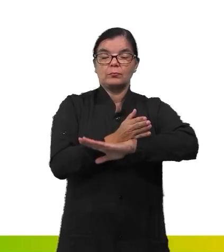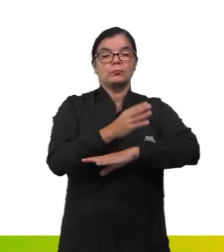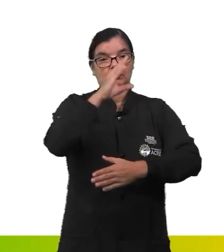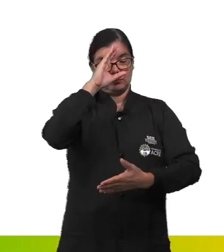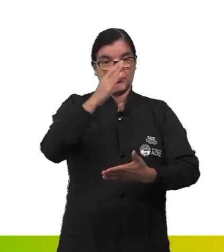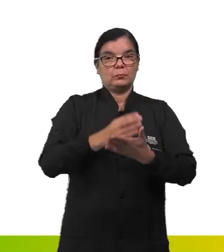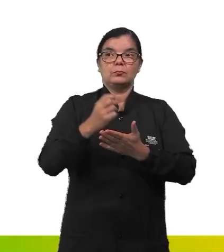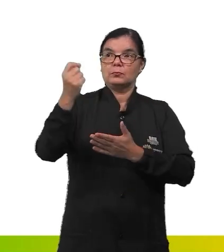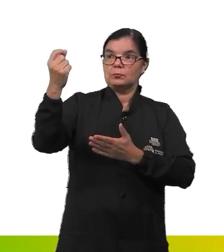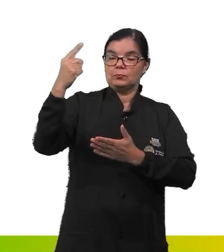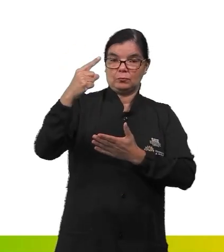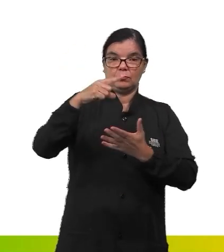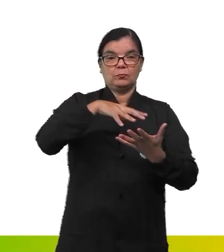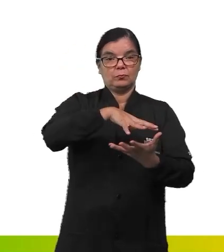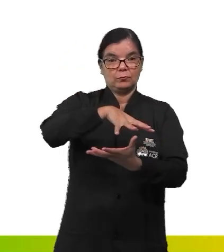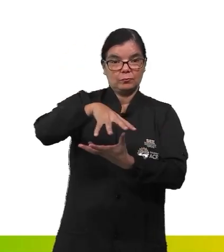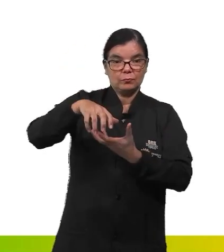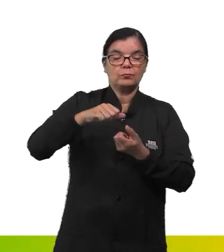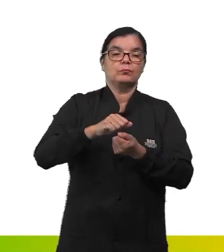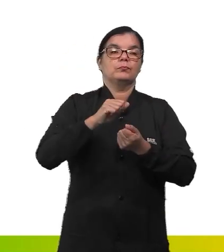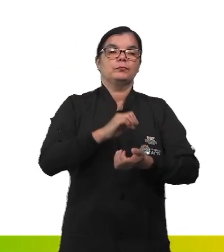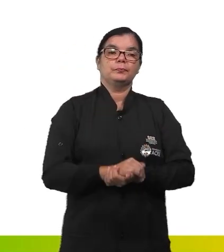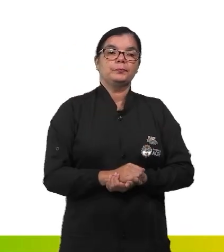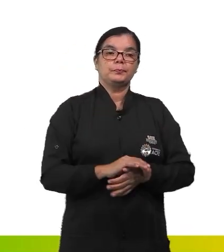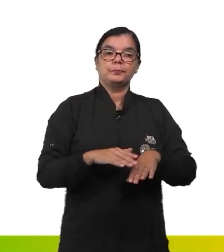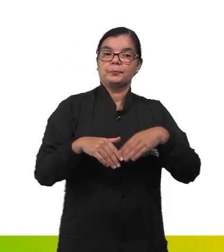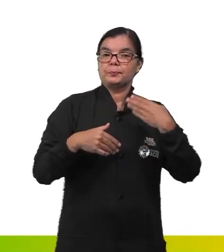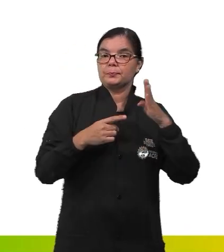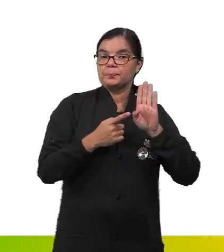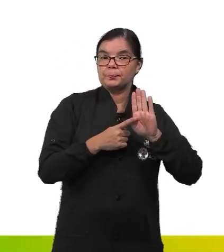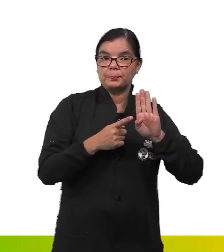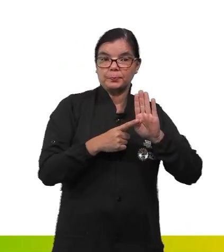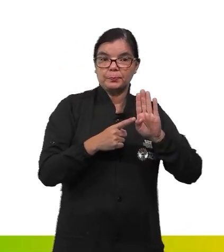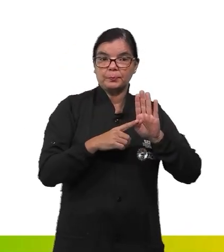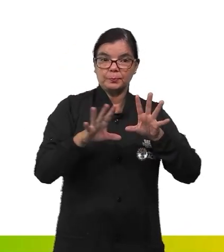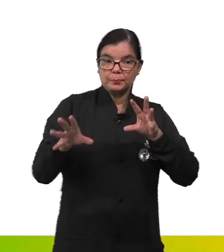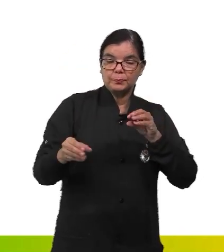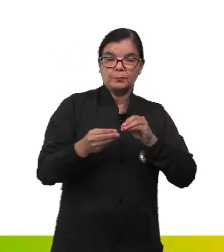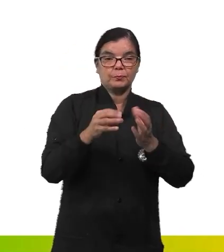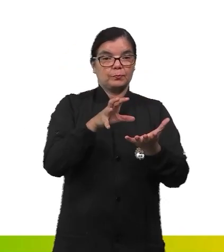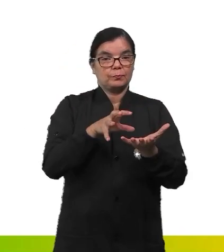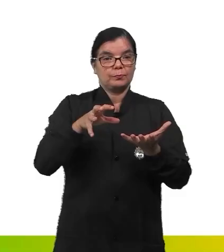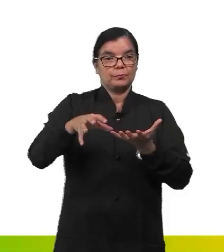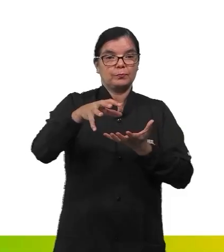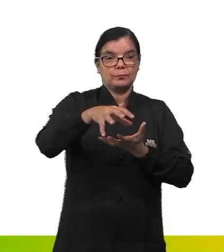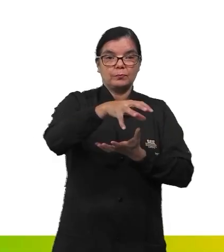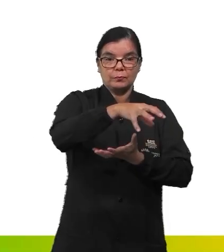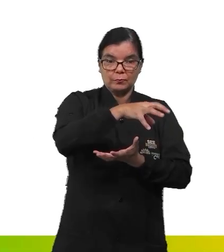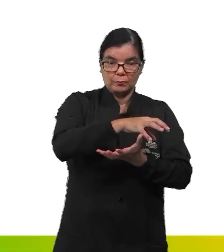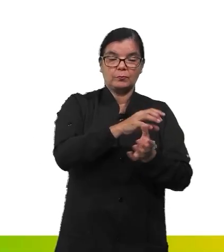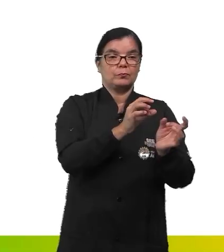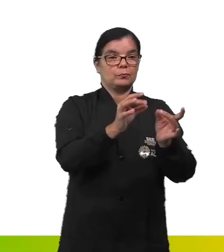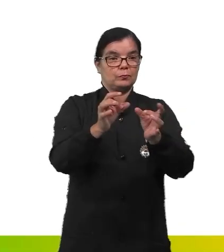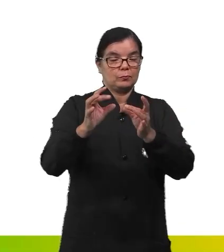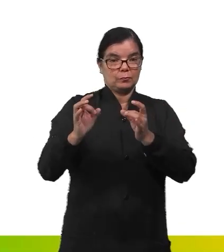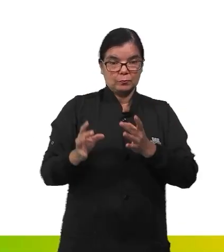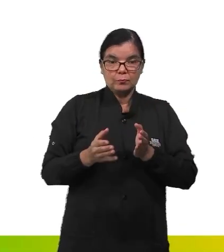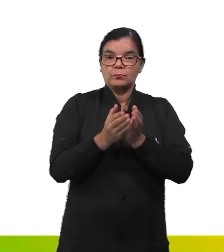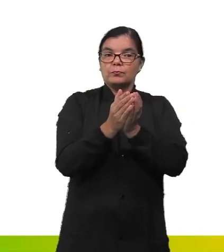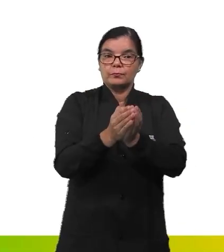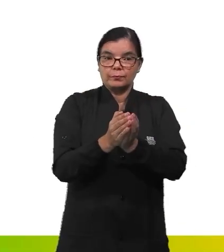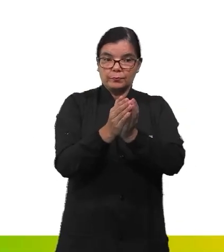o Sol é que girava em torno da Terra. Enfim, letra B, a integração dos continentes por meio de rotas comerciais